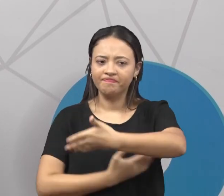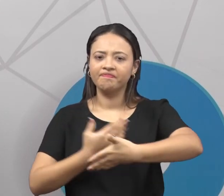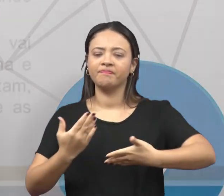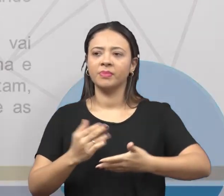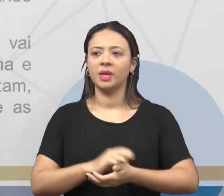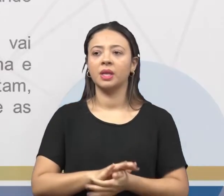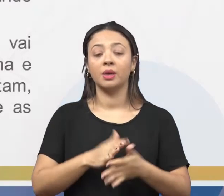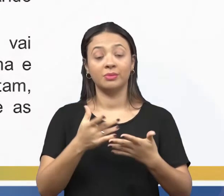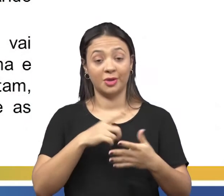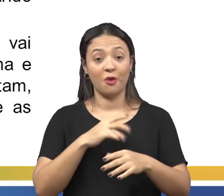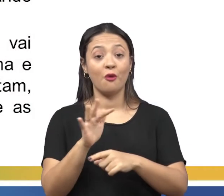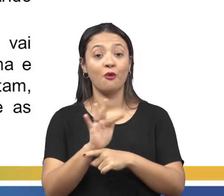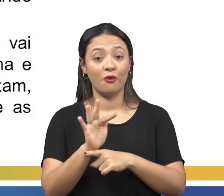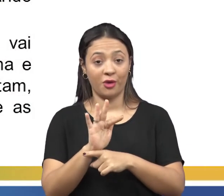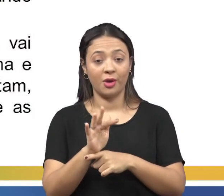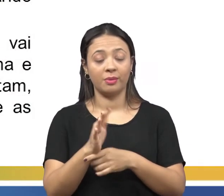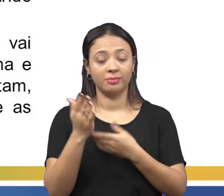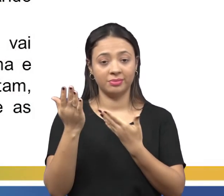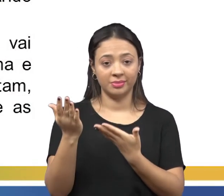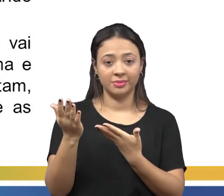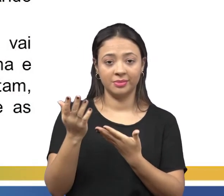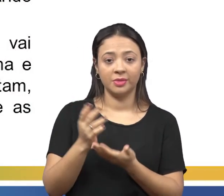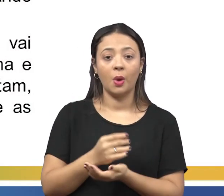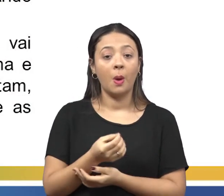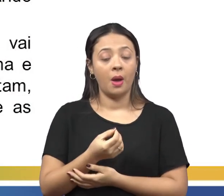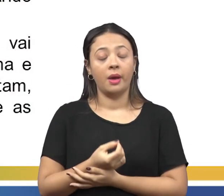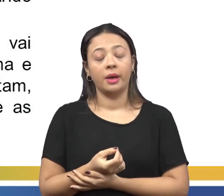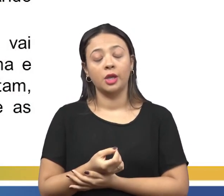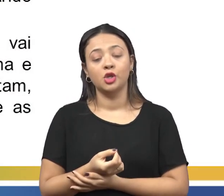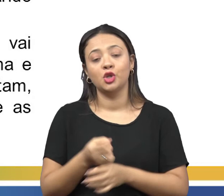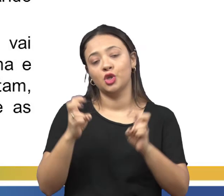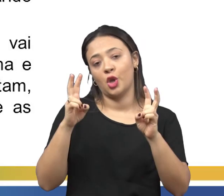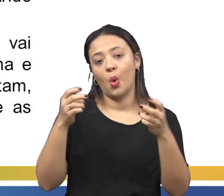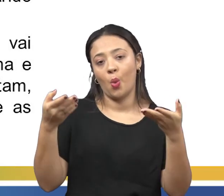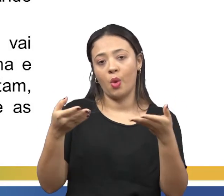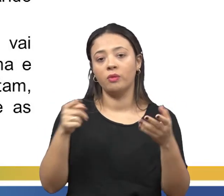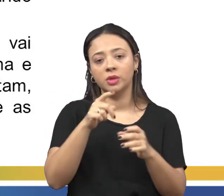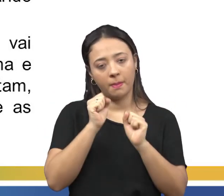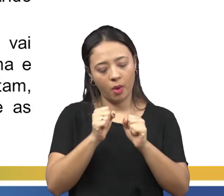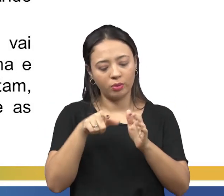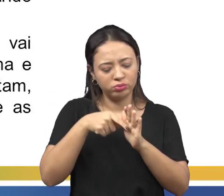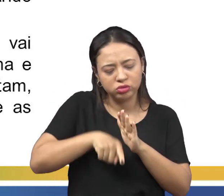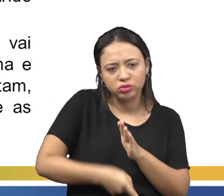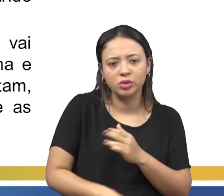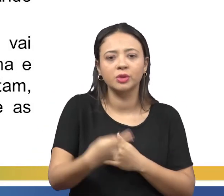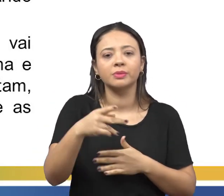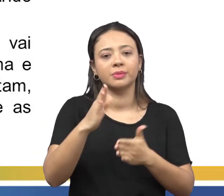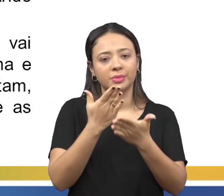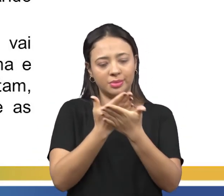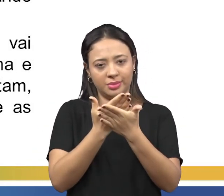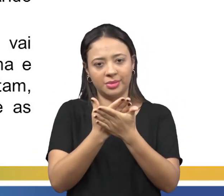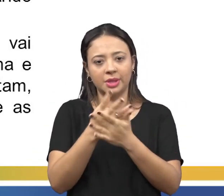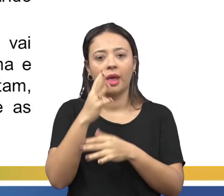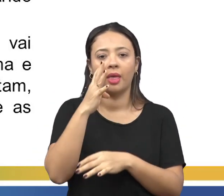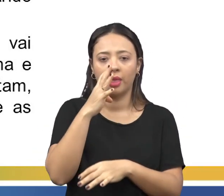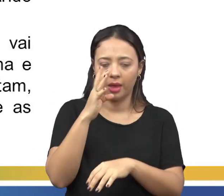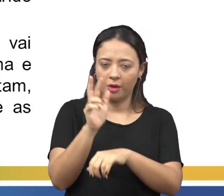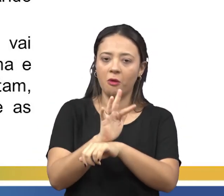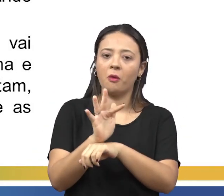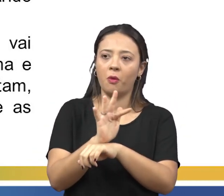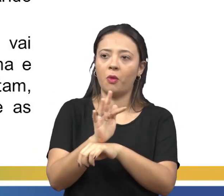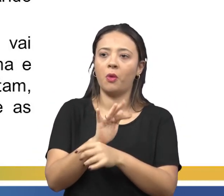de um filme sobre o tema da aula de hoje. Você pode aprofundar, né, esse conhecimento assistindo esse filme